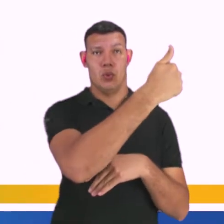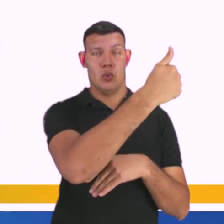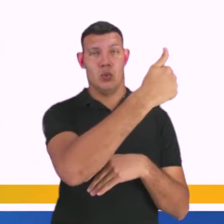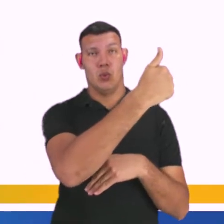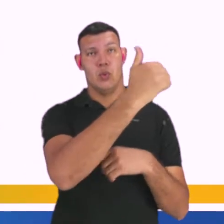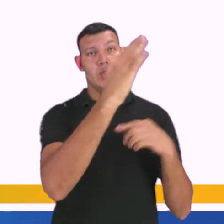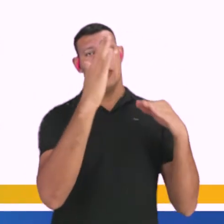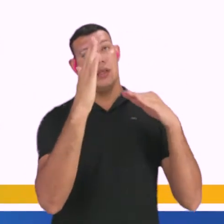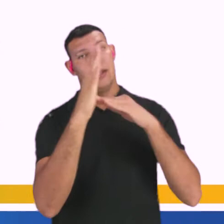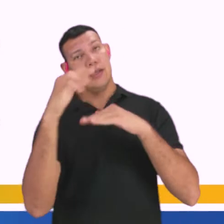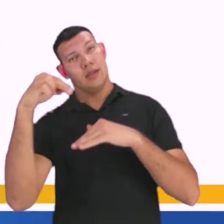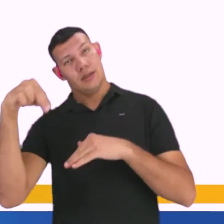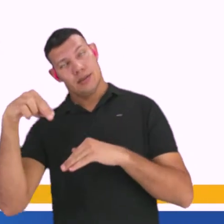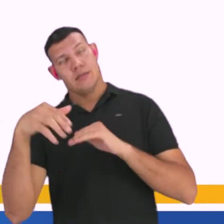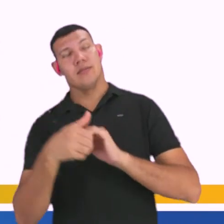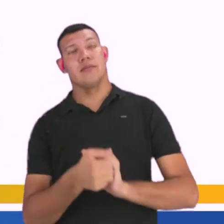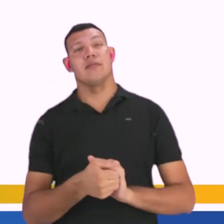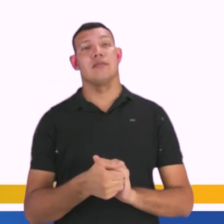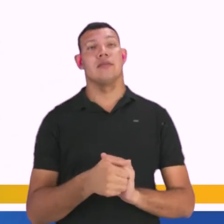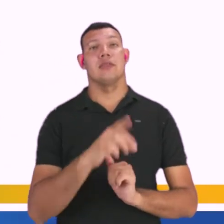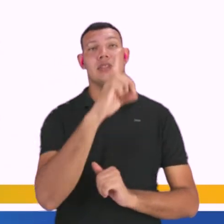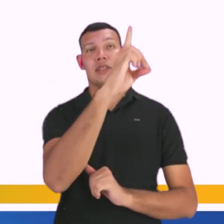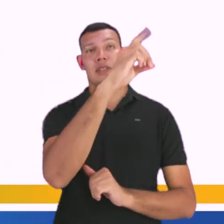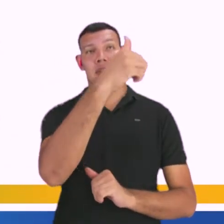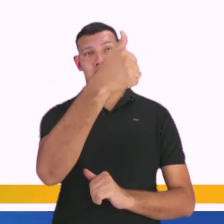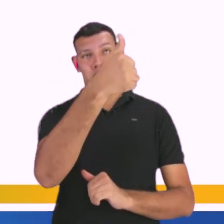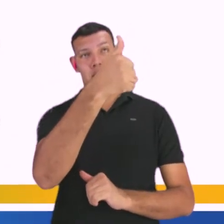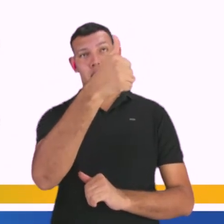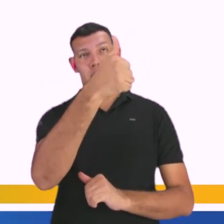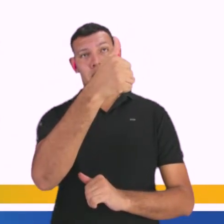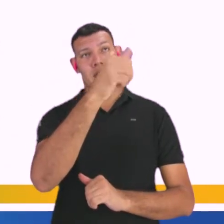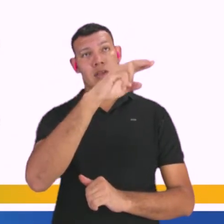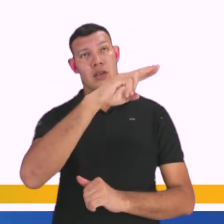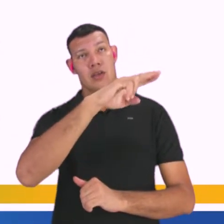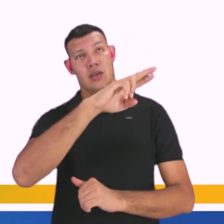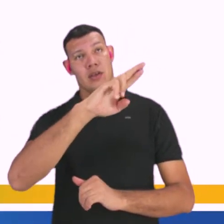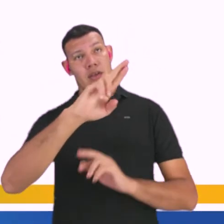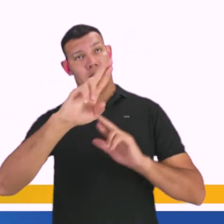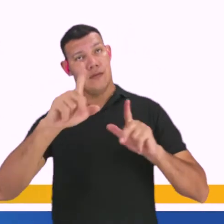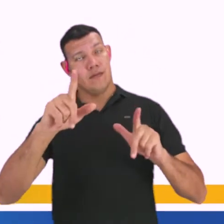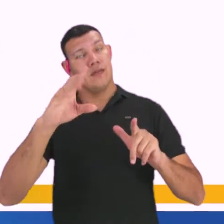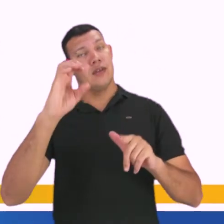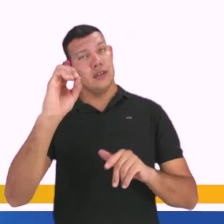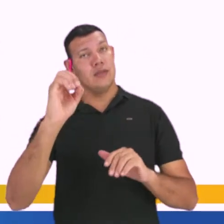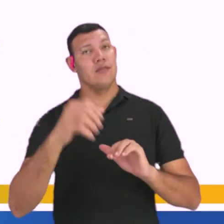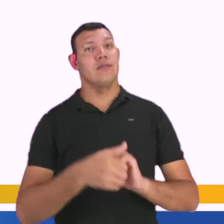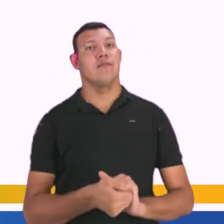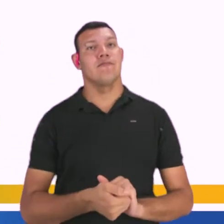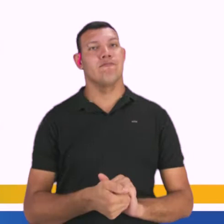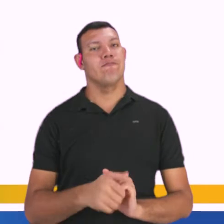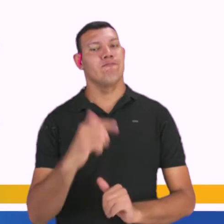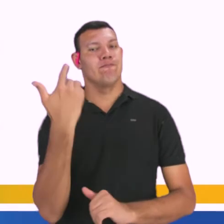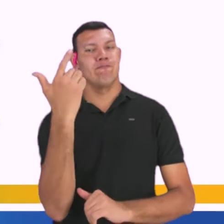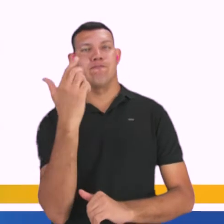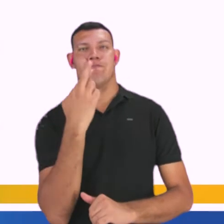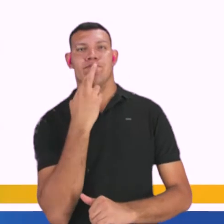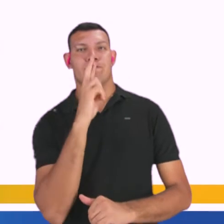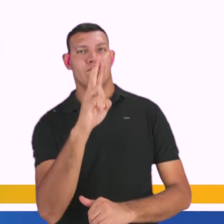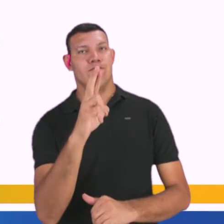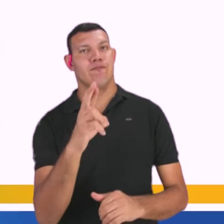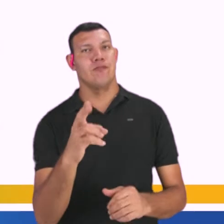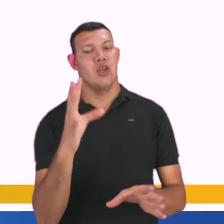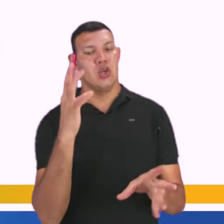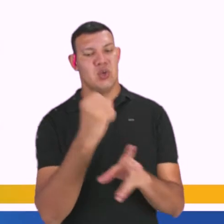com esse daí diferente de zero o quociente não existe logo fica impossível concluir o cálculo